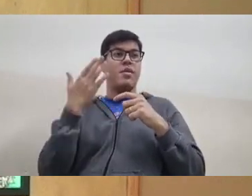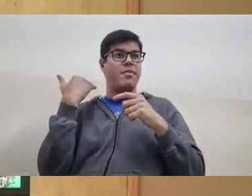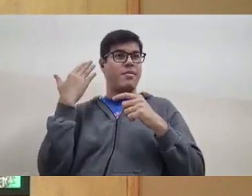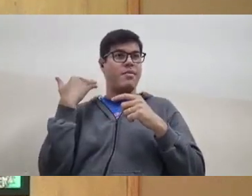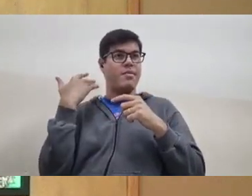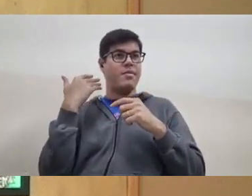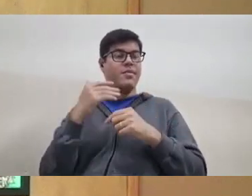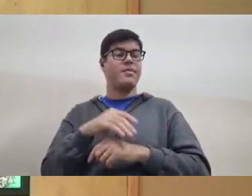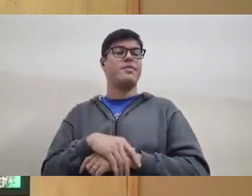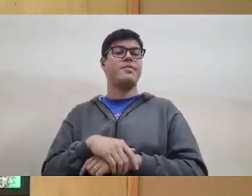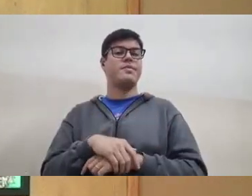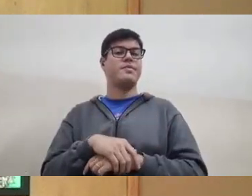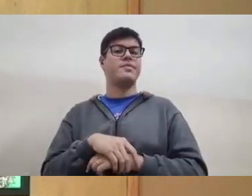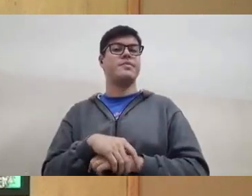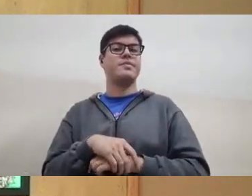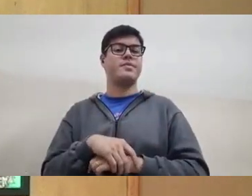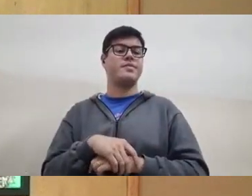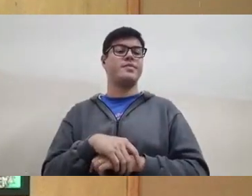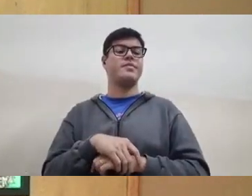na época